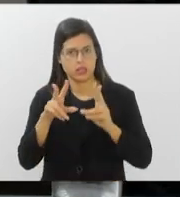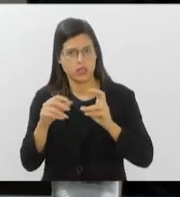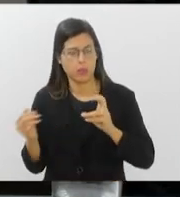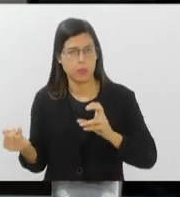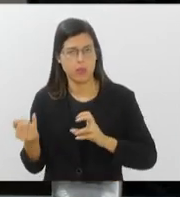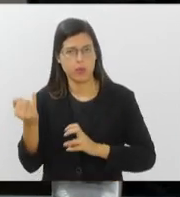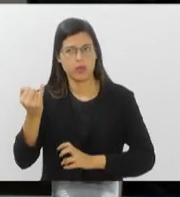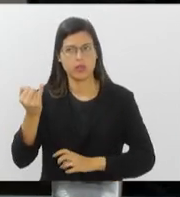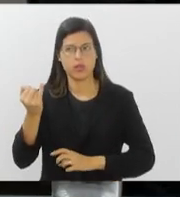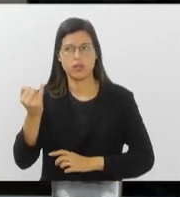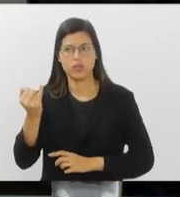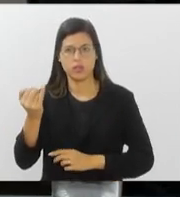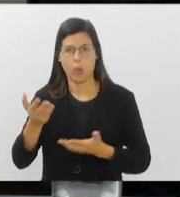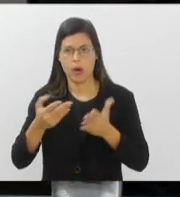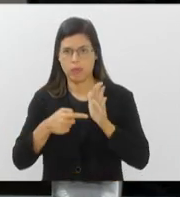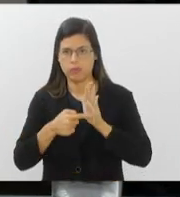tema